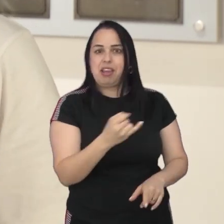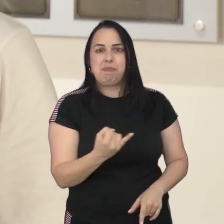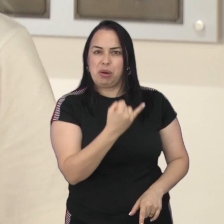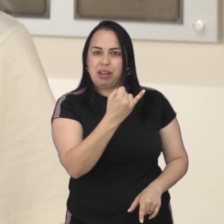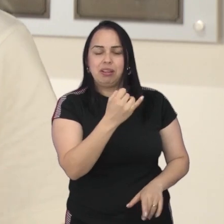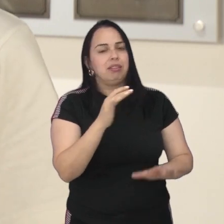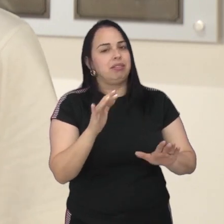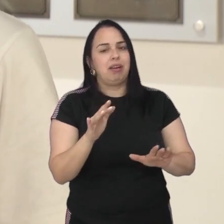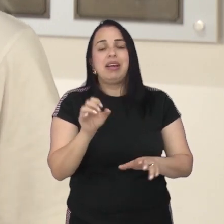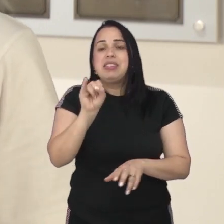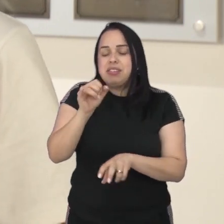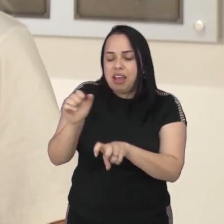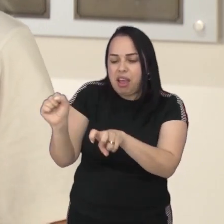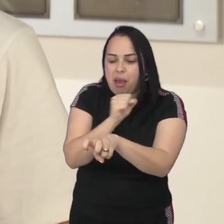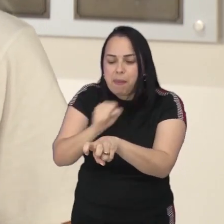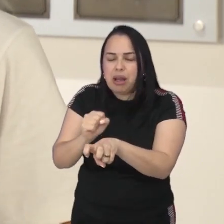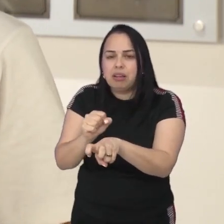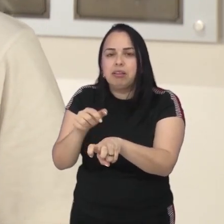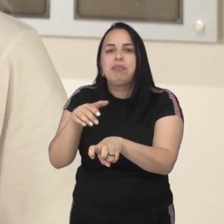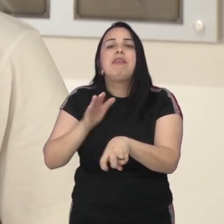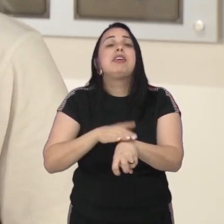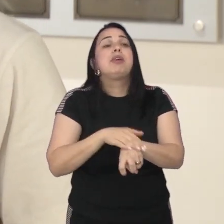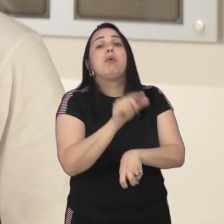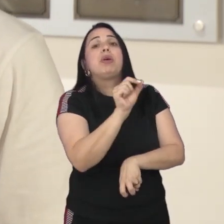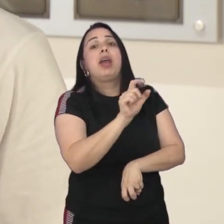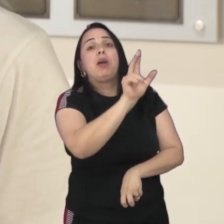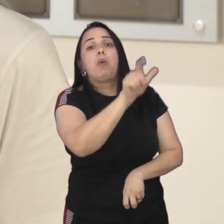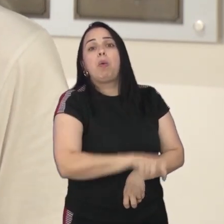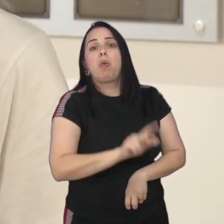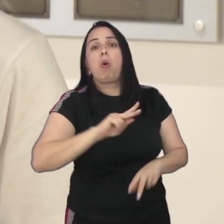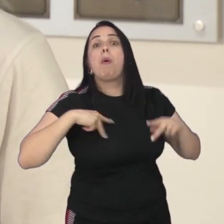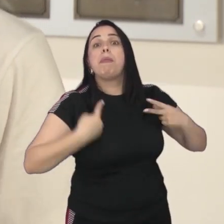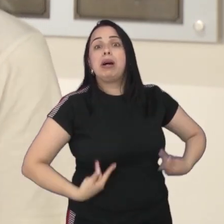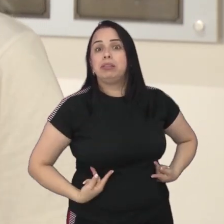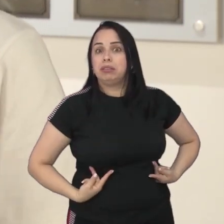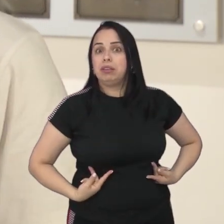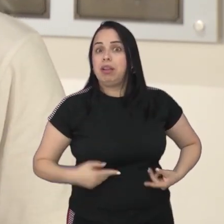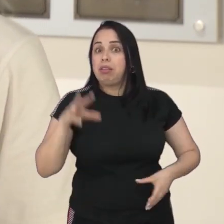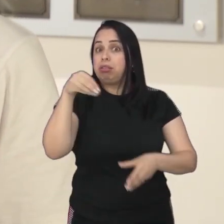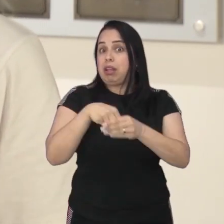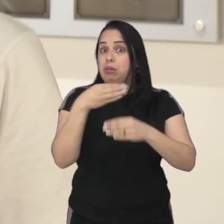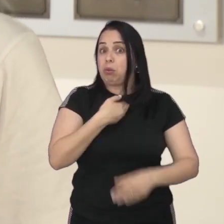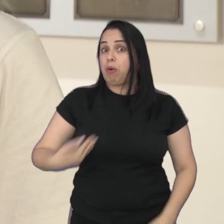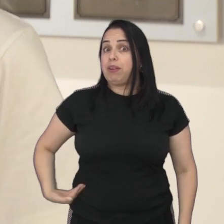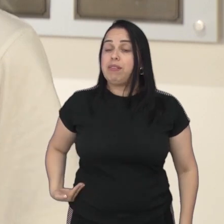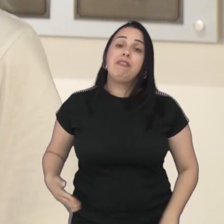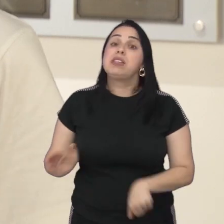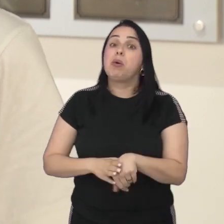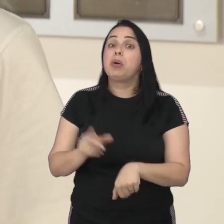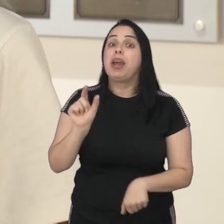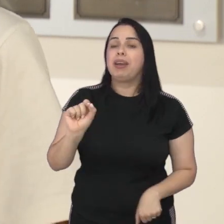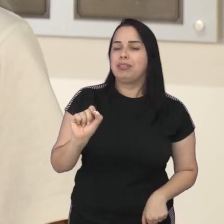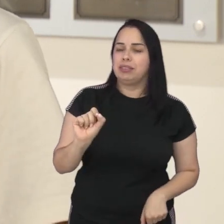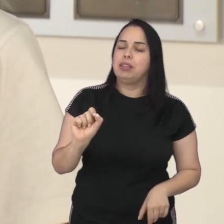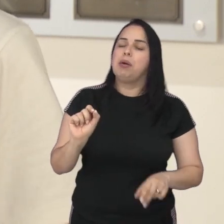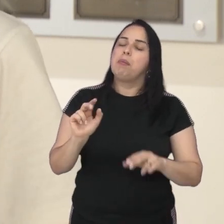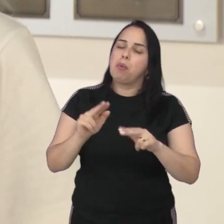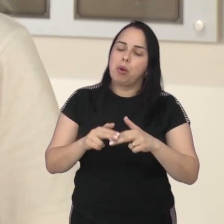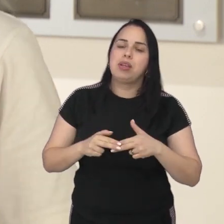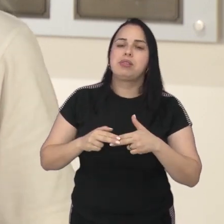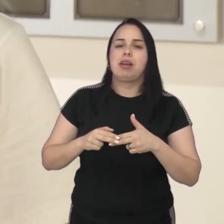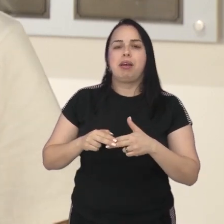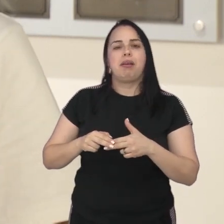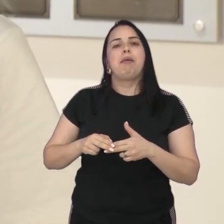com vidas. Então, se a pessoa maltrata animal, o que ela fará com a pessoa numa repartição pública, né? Então, esse